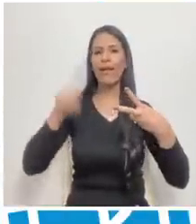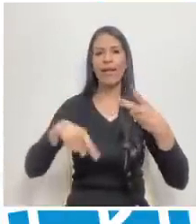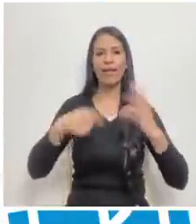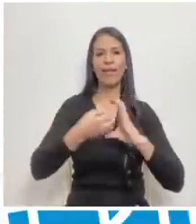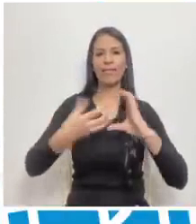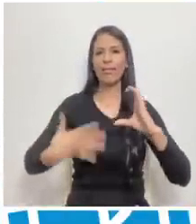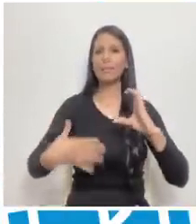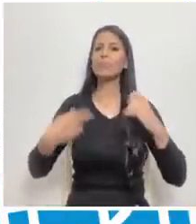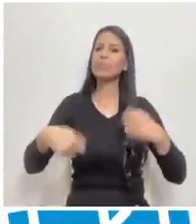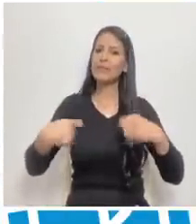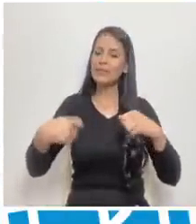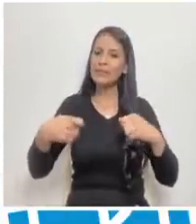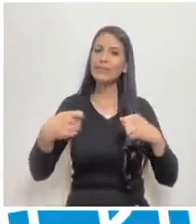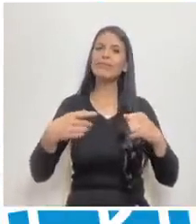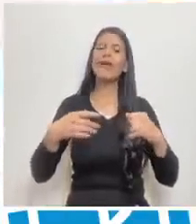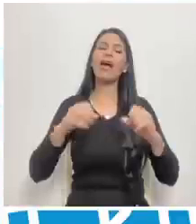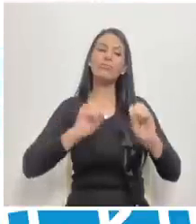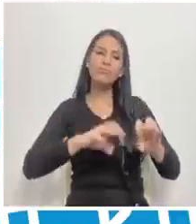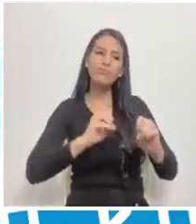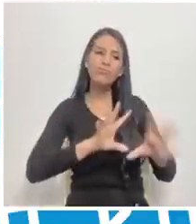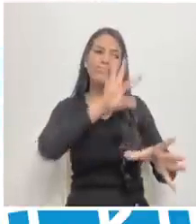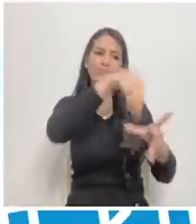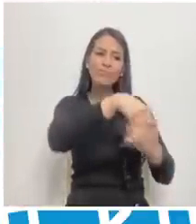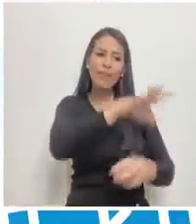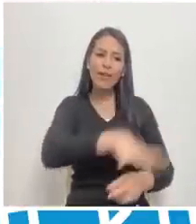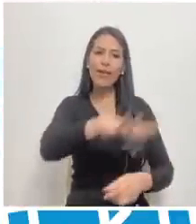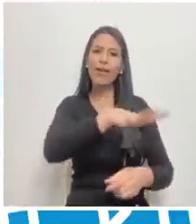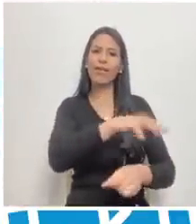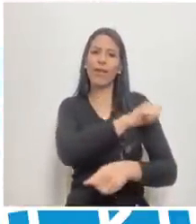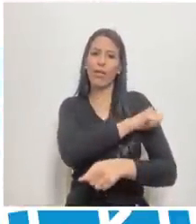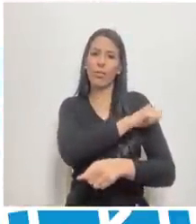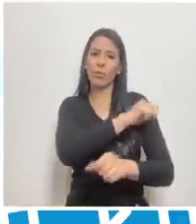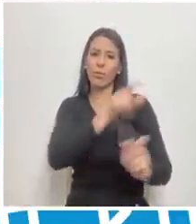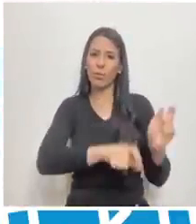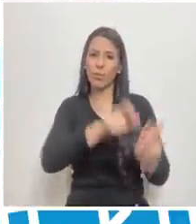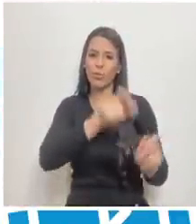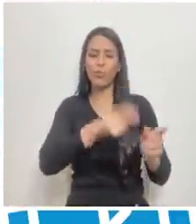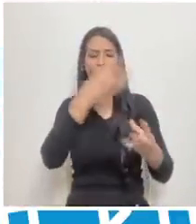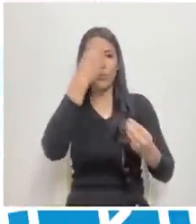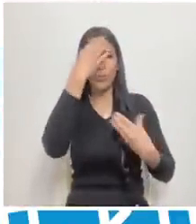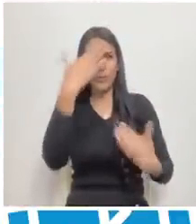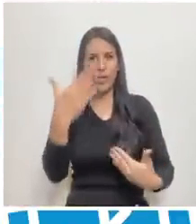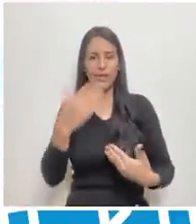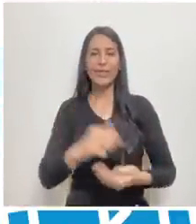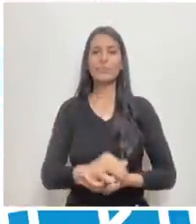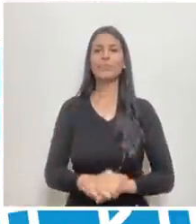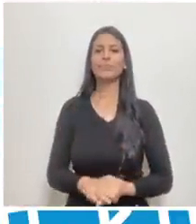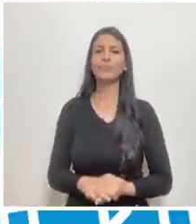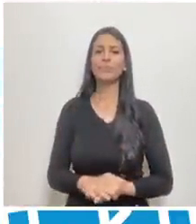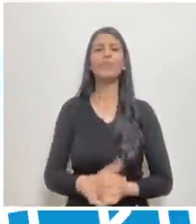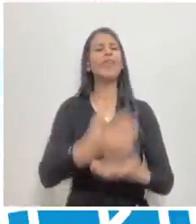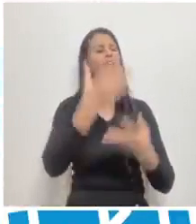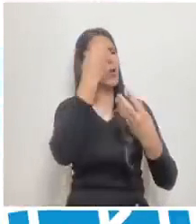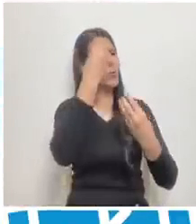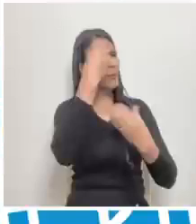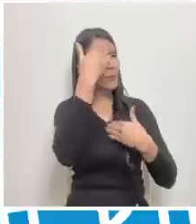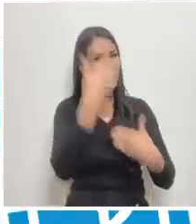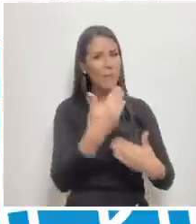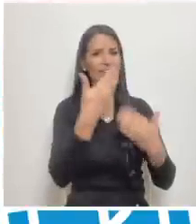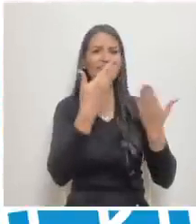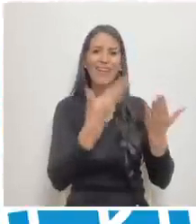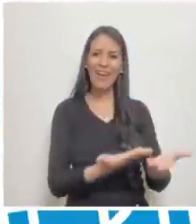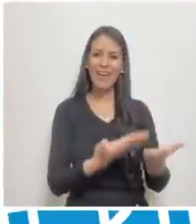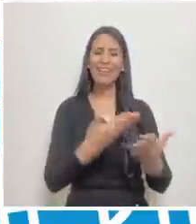nossos estudantes. Muito obrigada. Muito obrigada, Raquel. Pontos muito importantes sobre